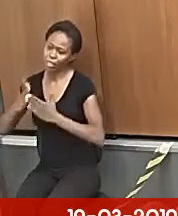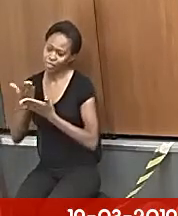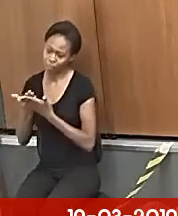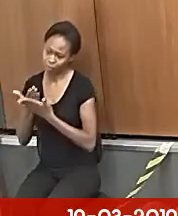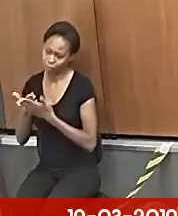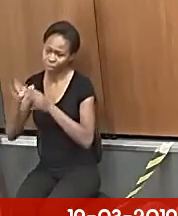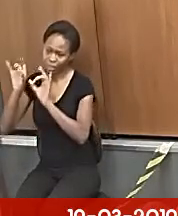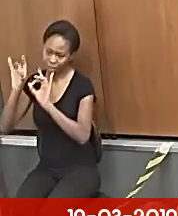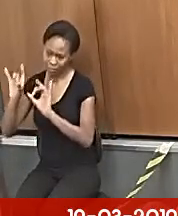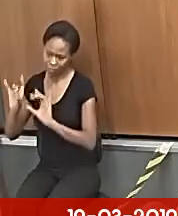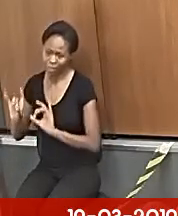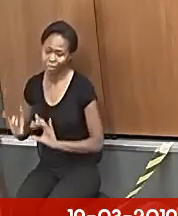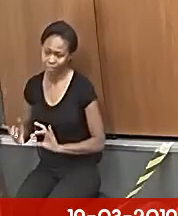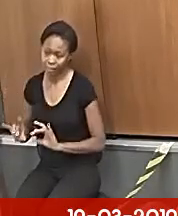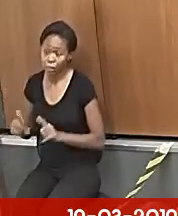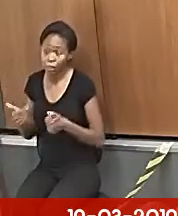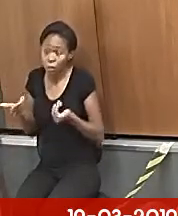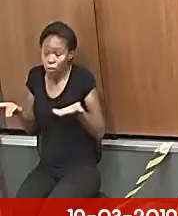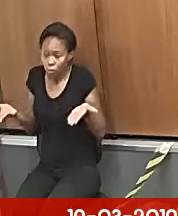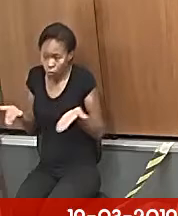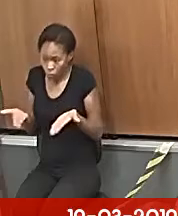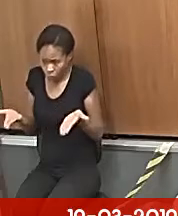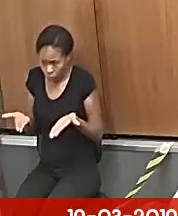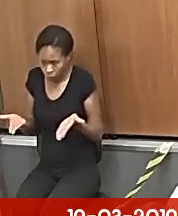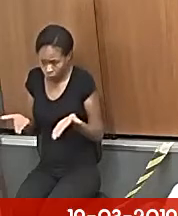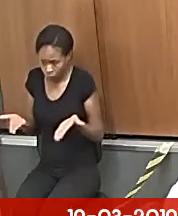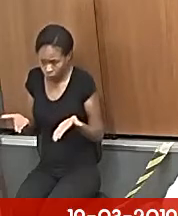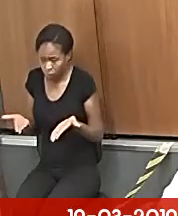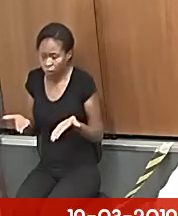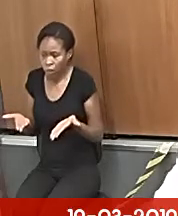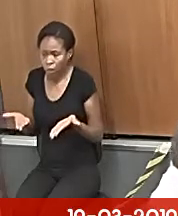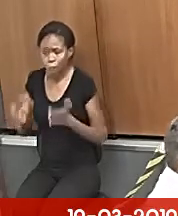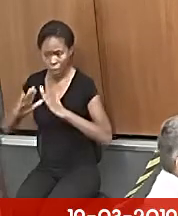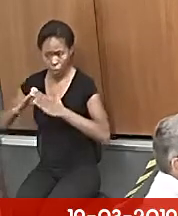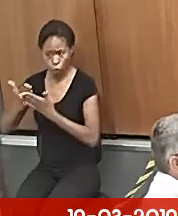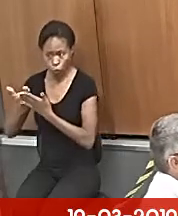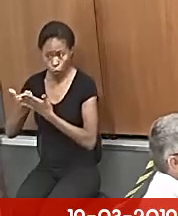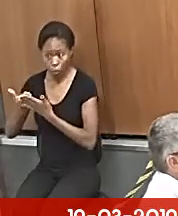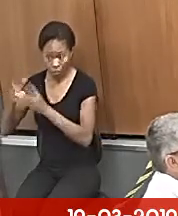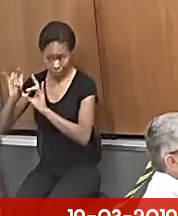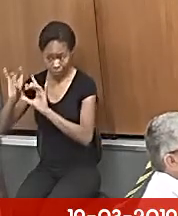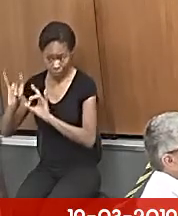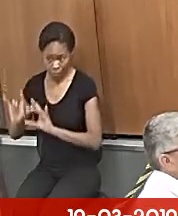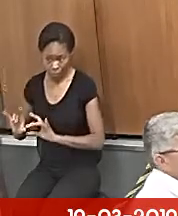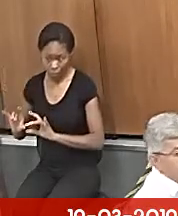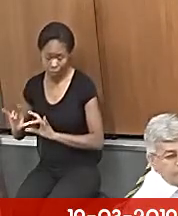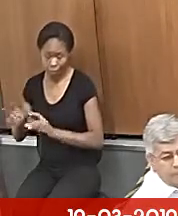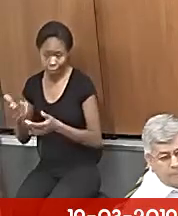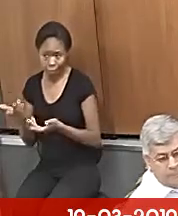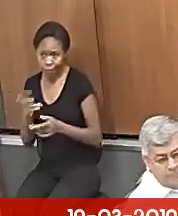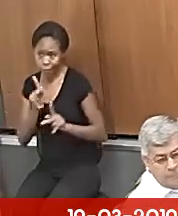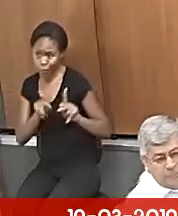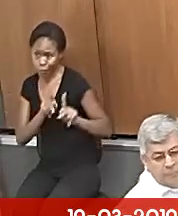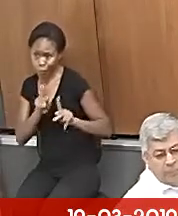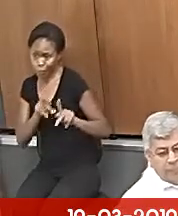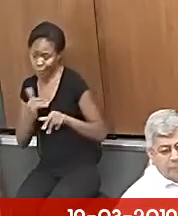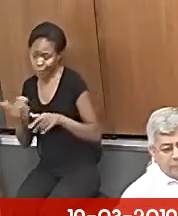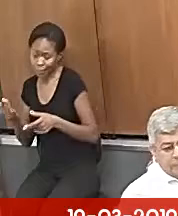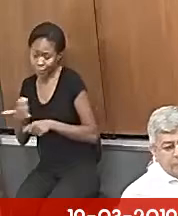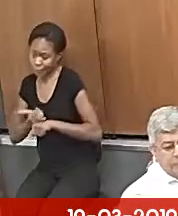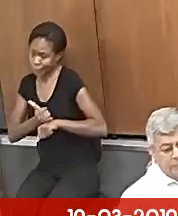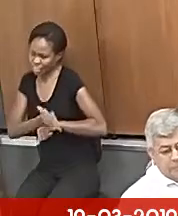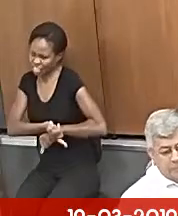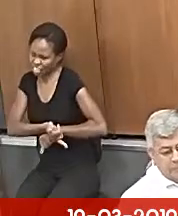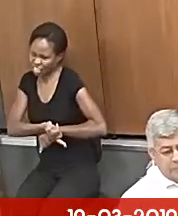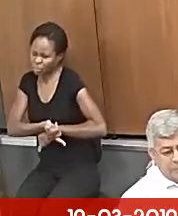é hoje é um levaram as pessoas a um engano né falando que a lei de inclusão